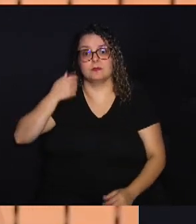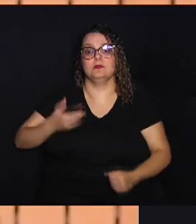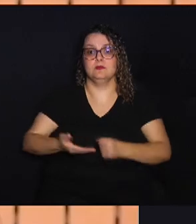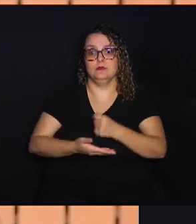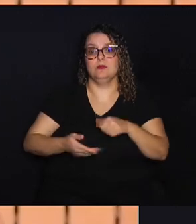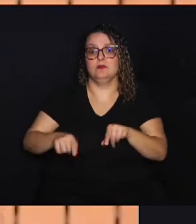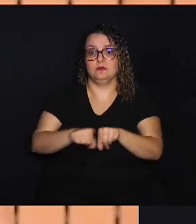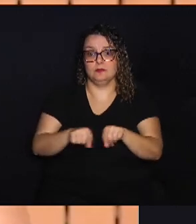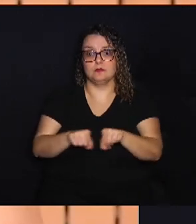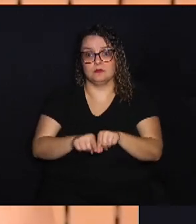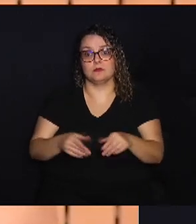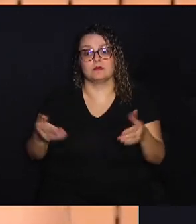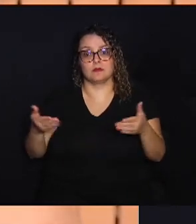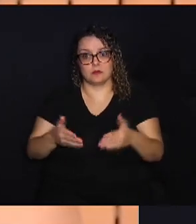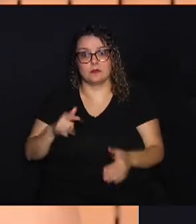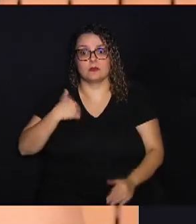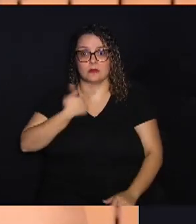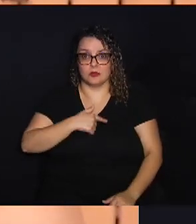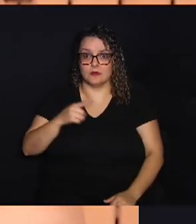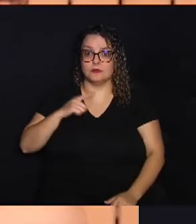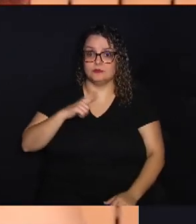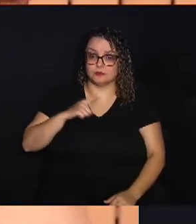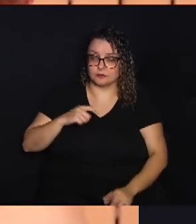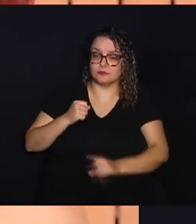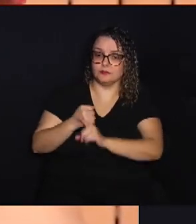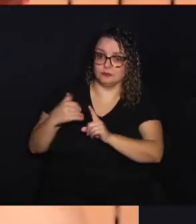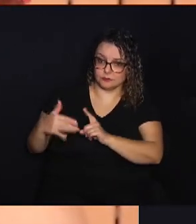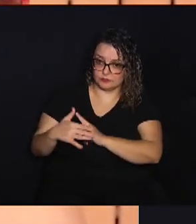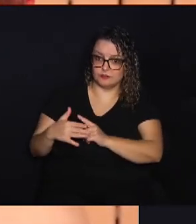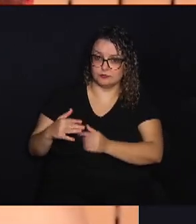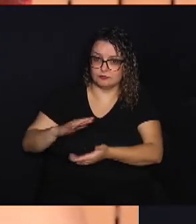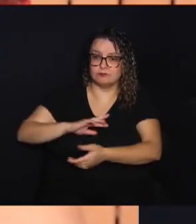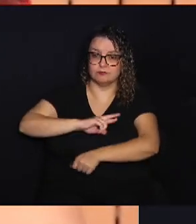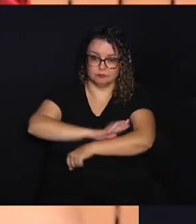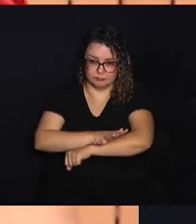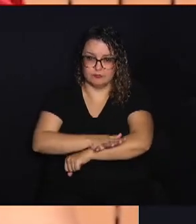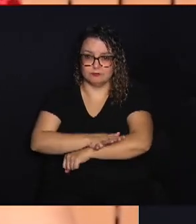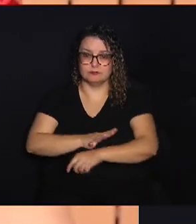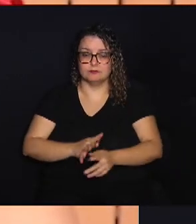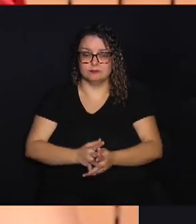inclusive, para que hoje a gente ainda tenha uma sociedade racista.